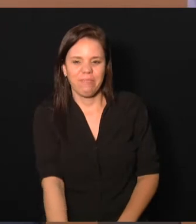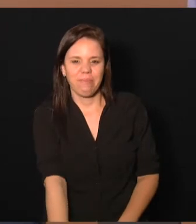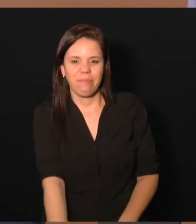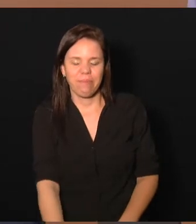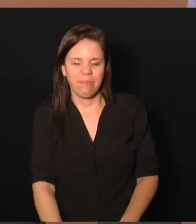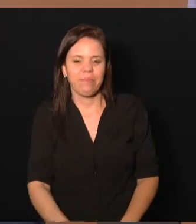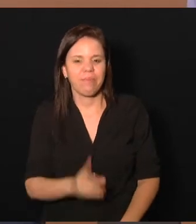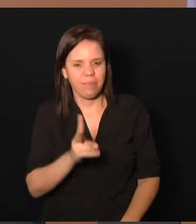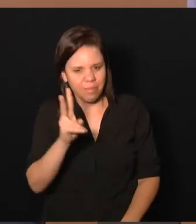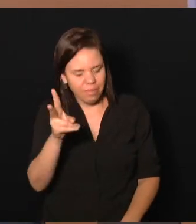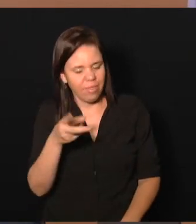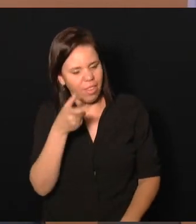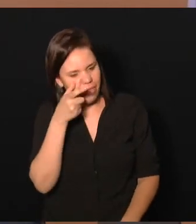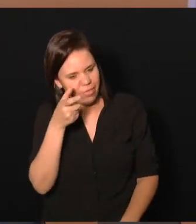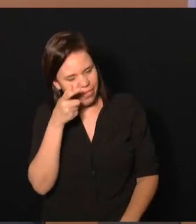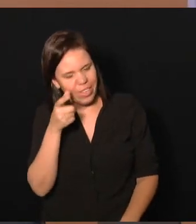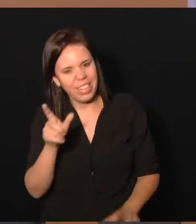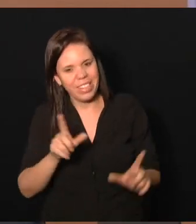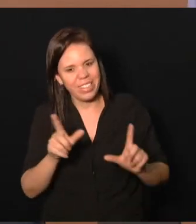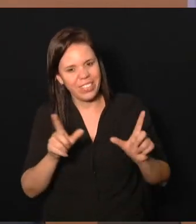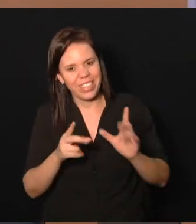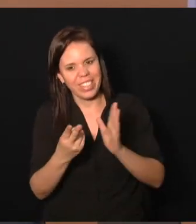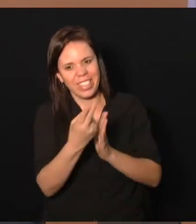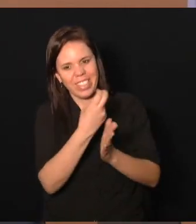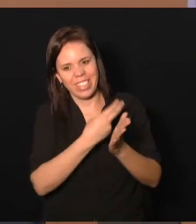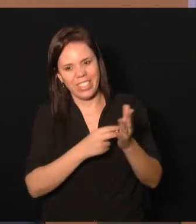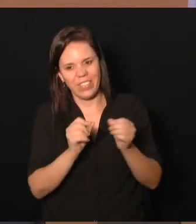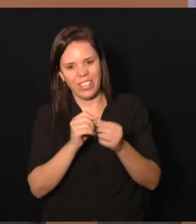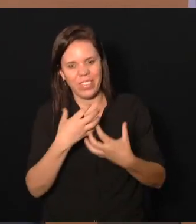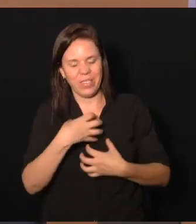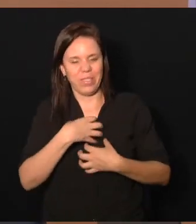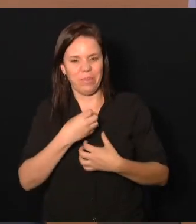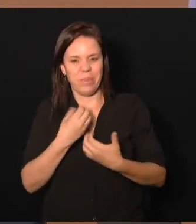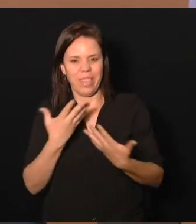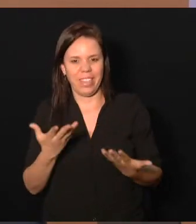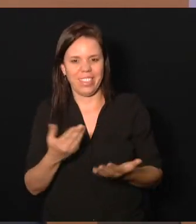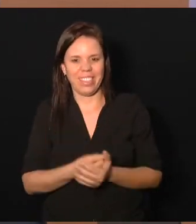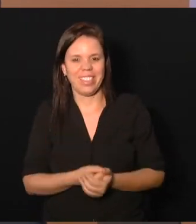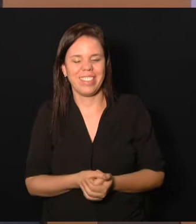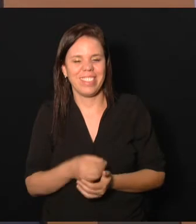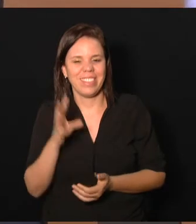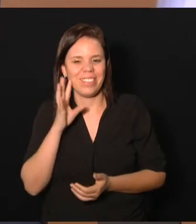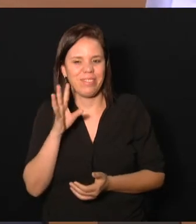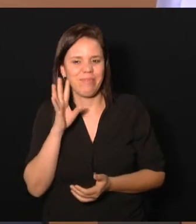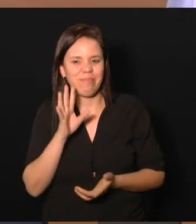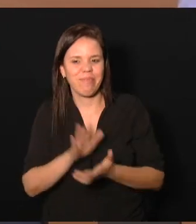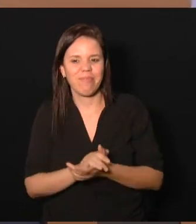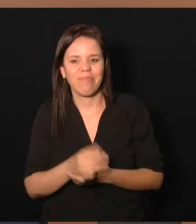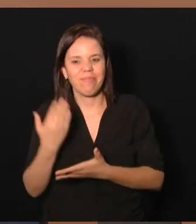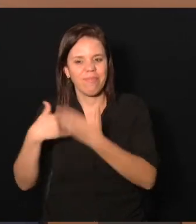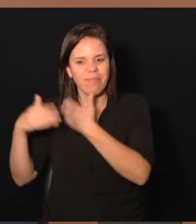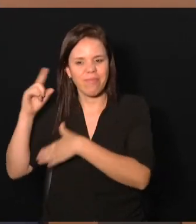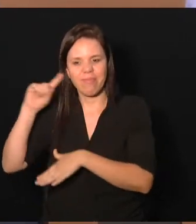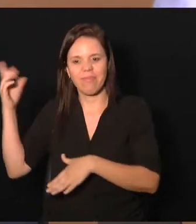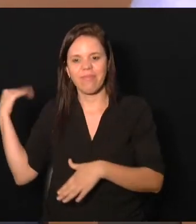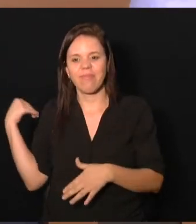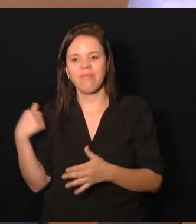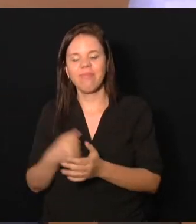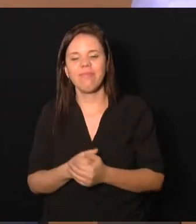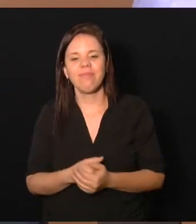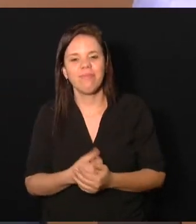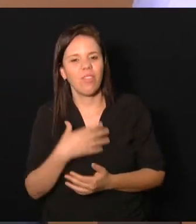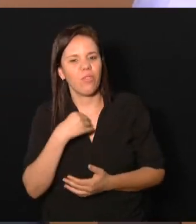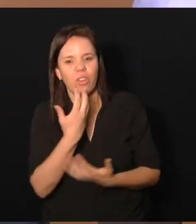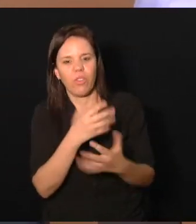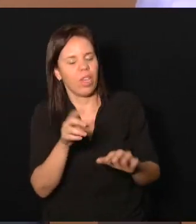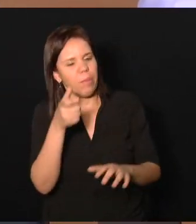eu continuava assistindo Pocoyo. Isso me fazia e me faz muito bem. Esses dias atrás, ele já não